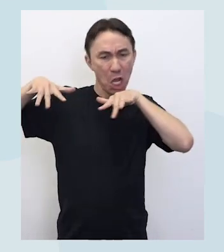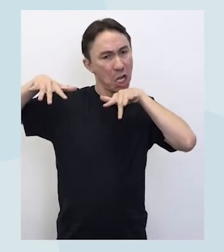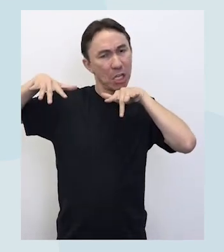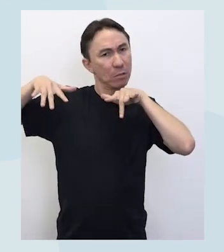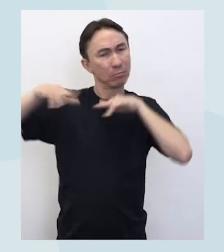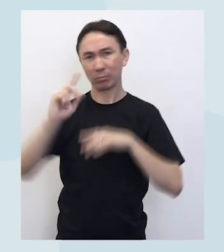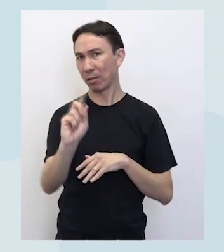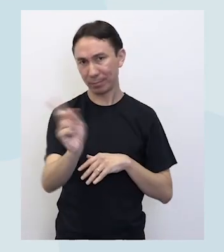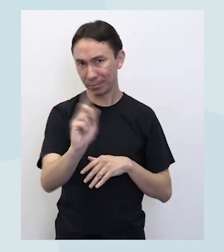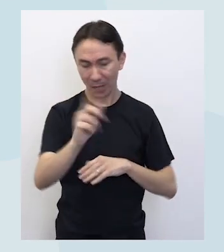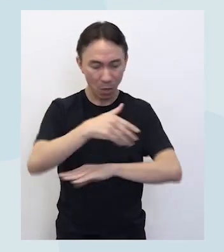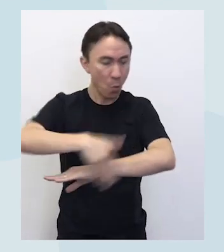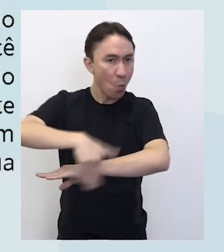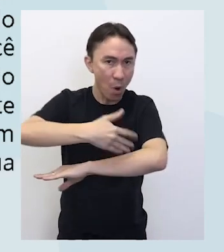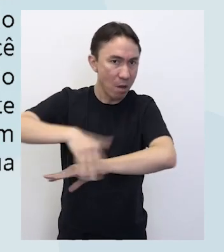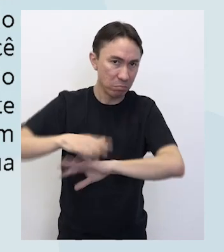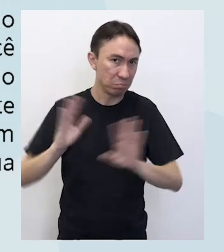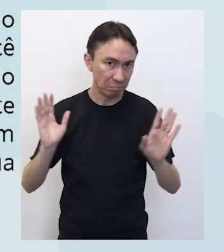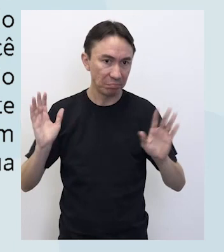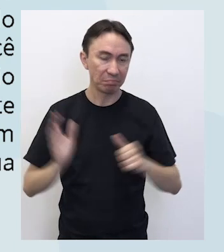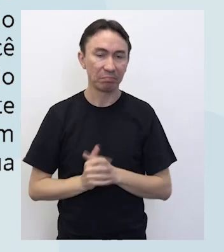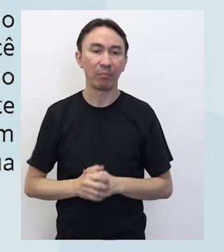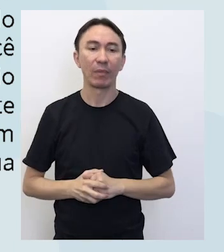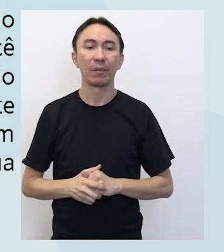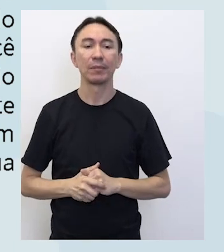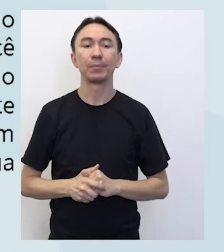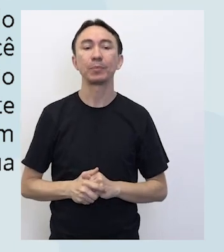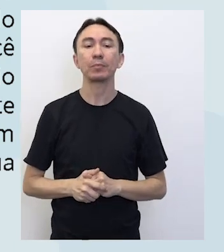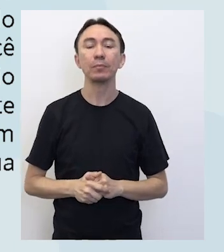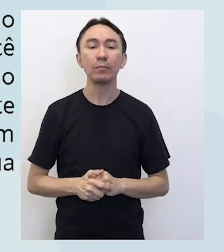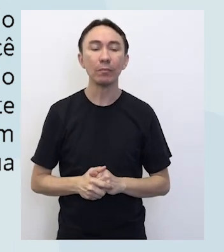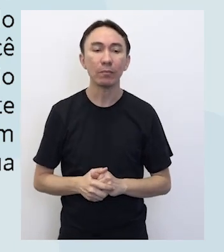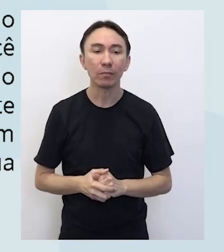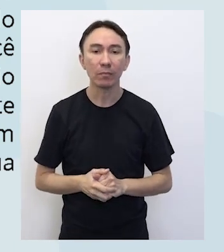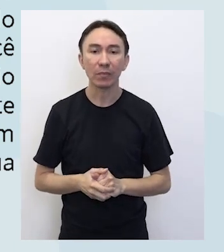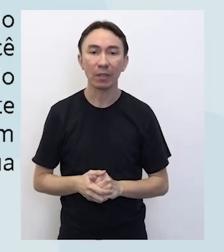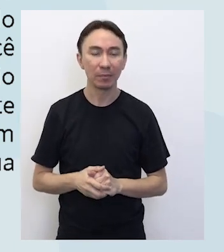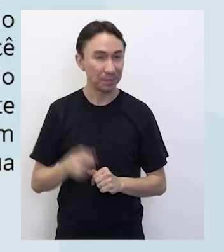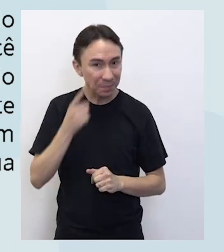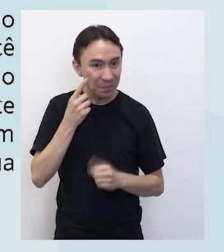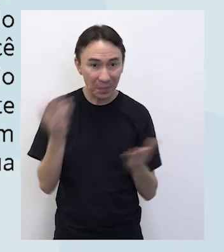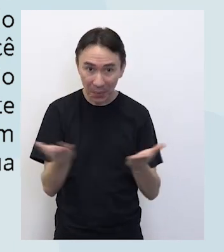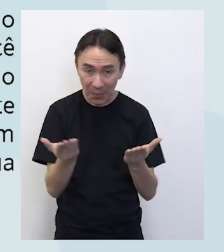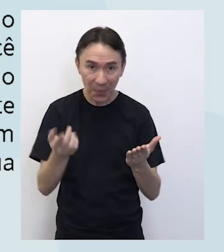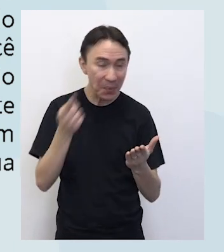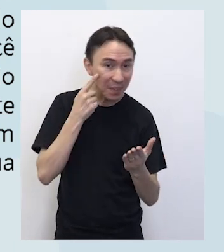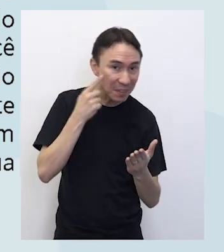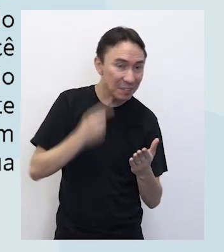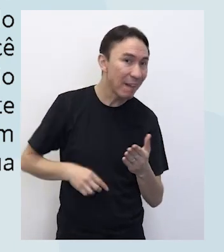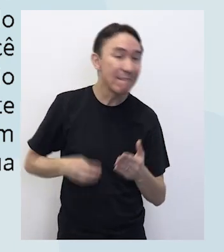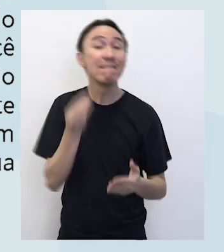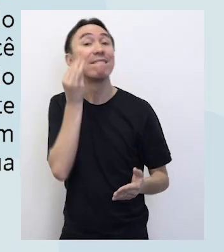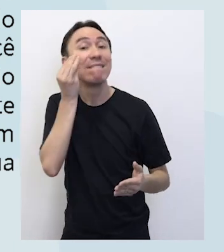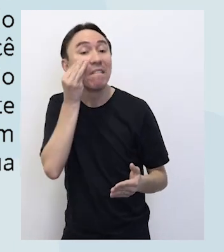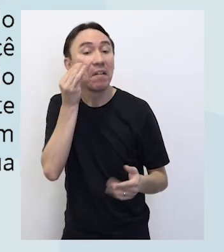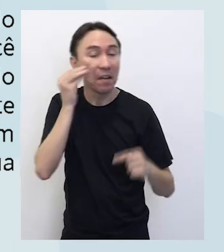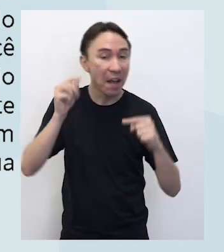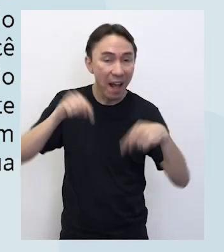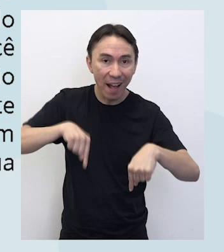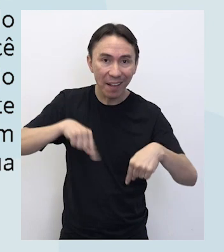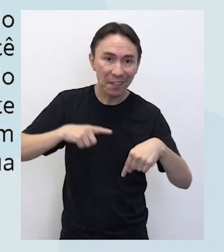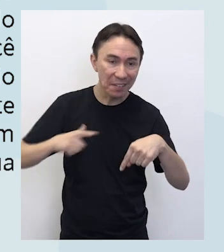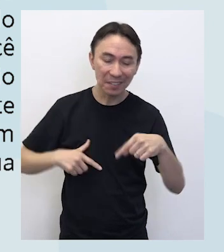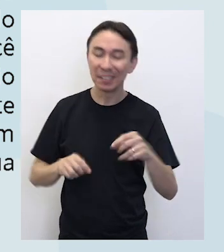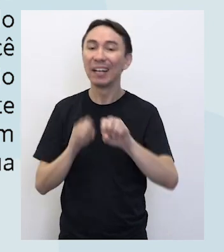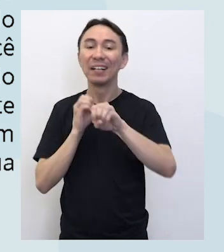totalmente alternativo, tá? Olha só. Então, nós temos agora o nosso primeiro desafio desta nossa aula. Construindo